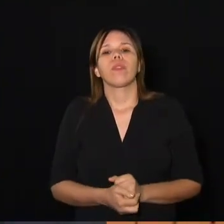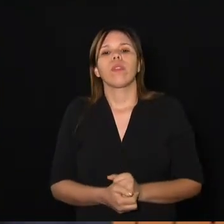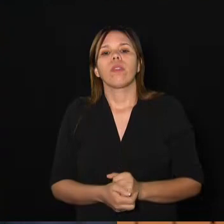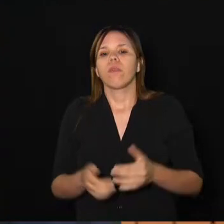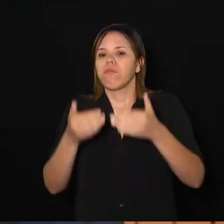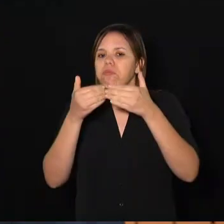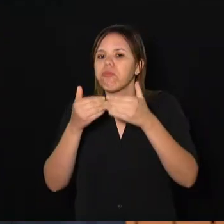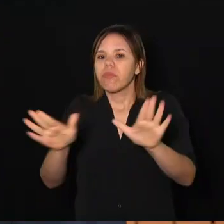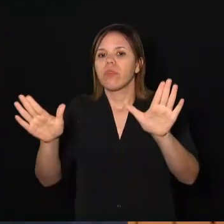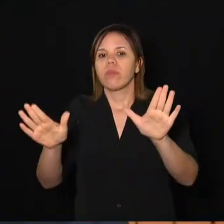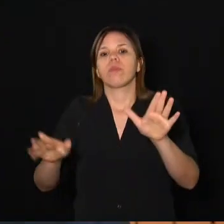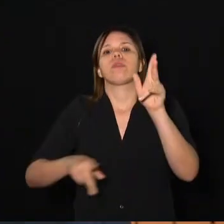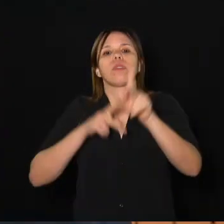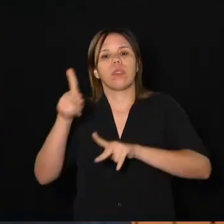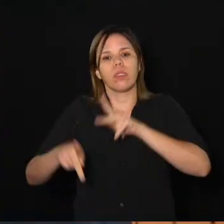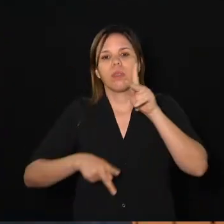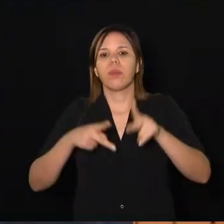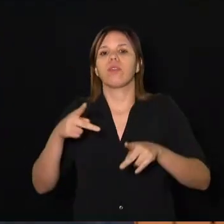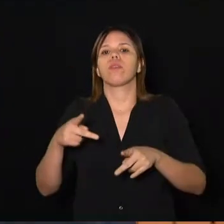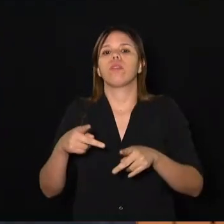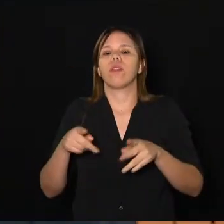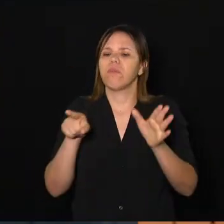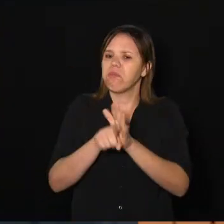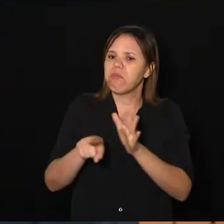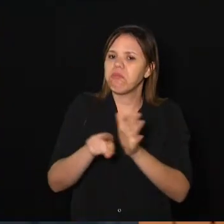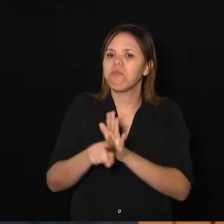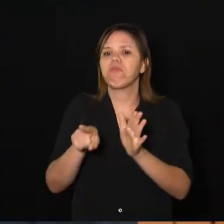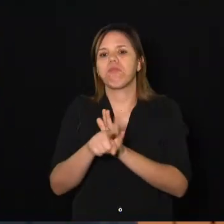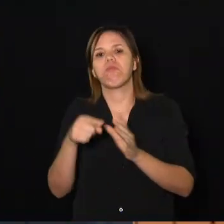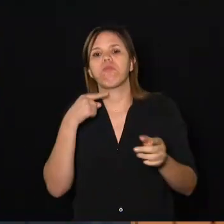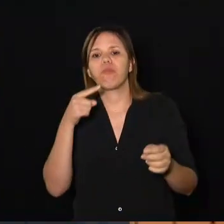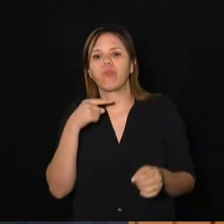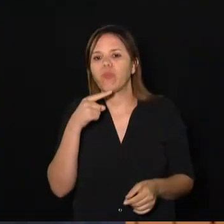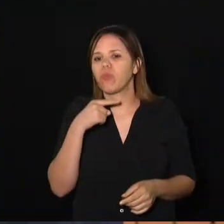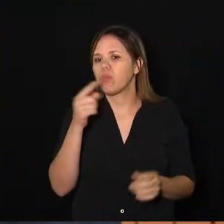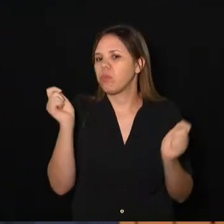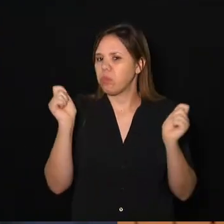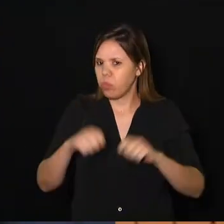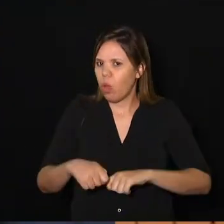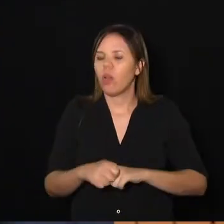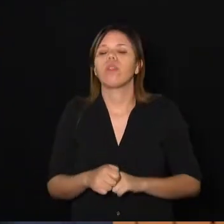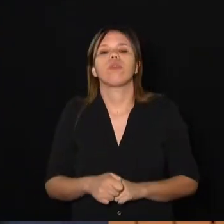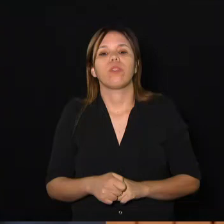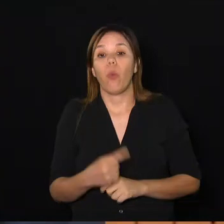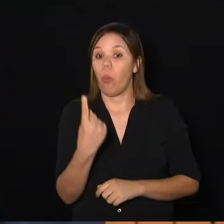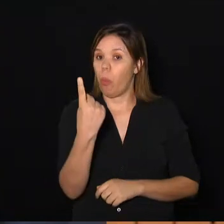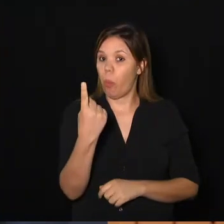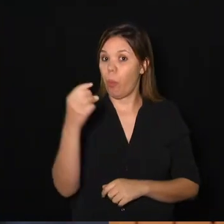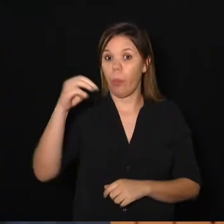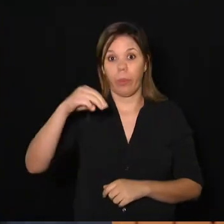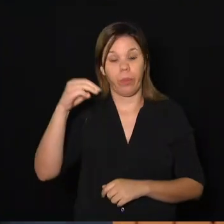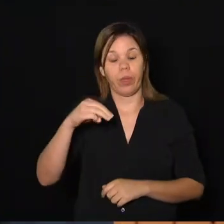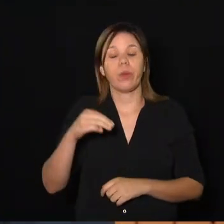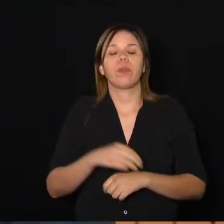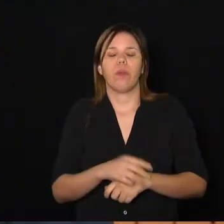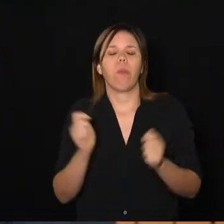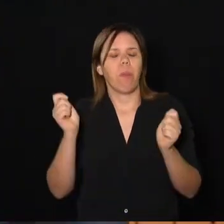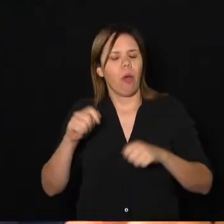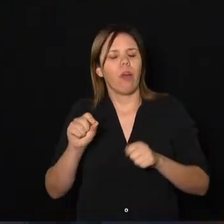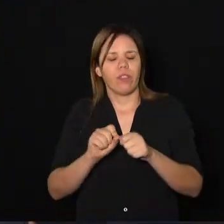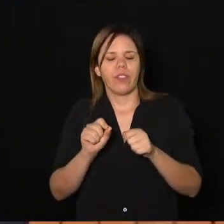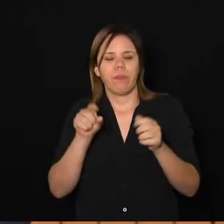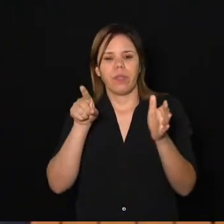público para eventuais perguntas questionamentos no tempo de um minuto para que possa fazer as